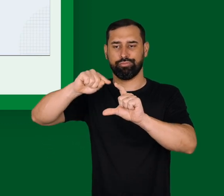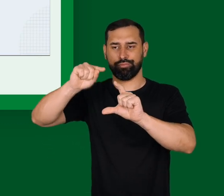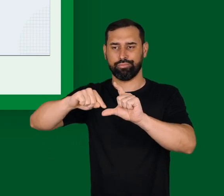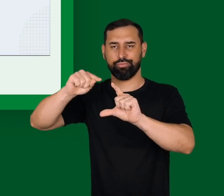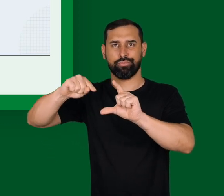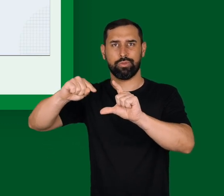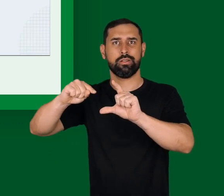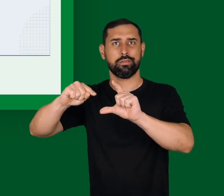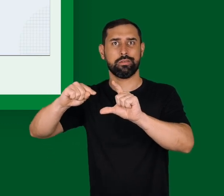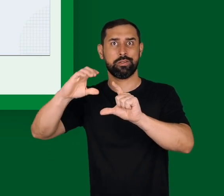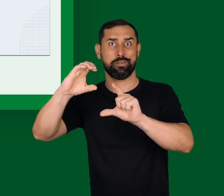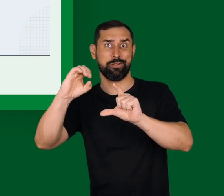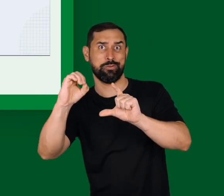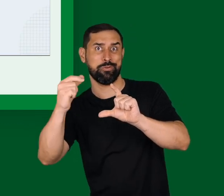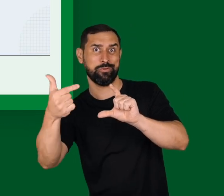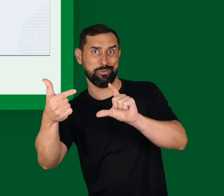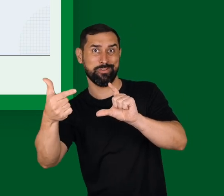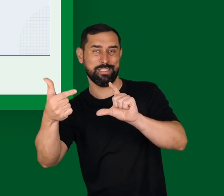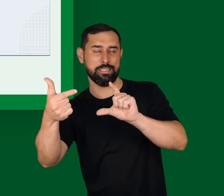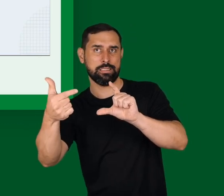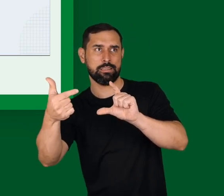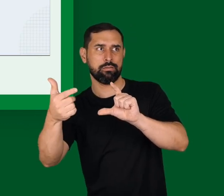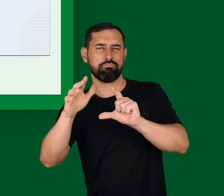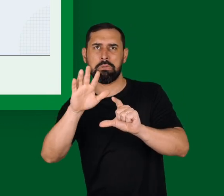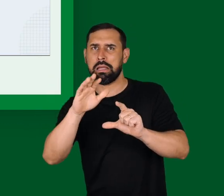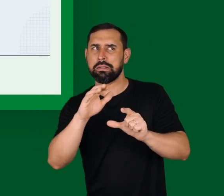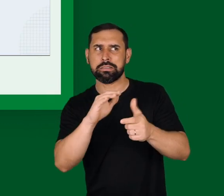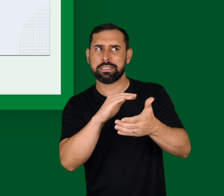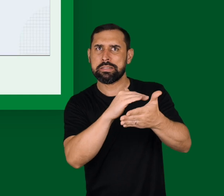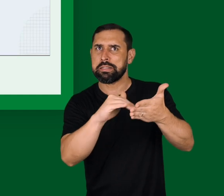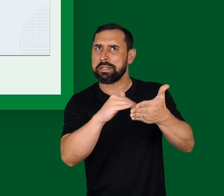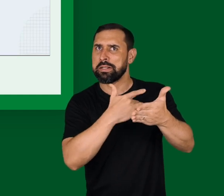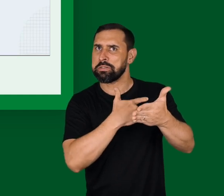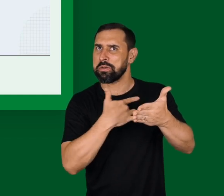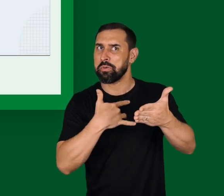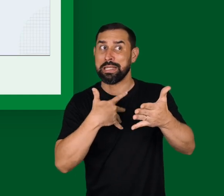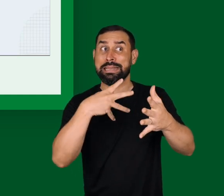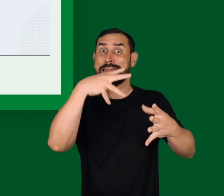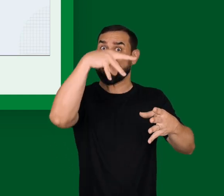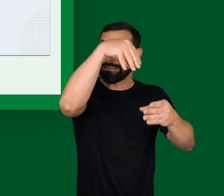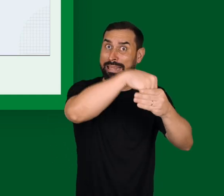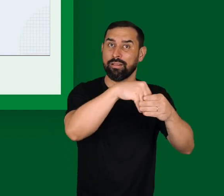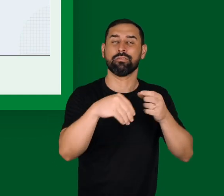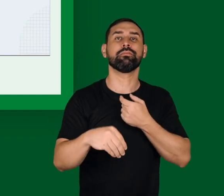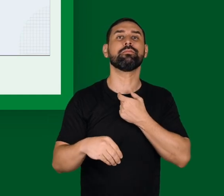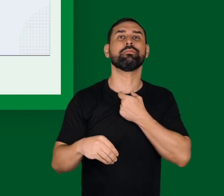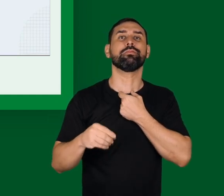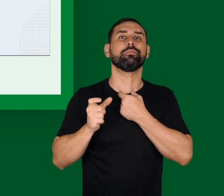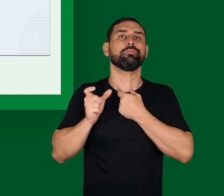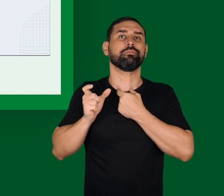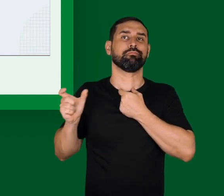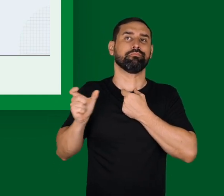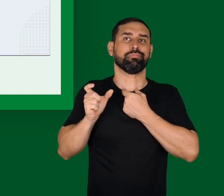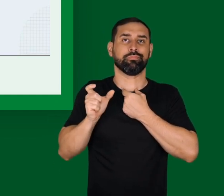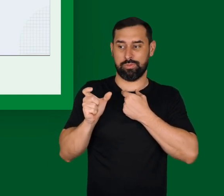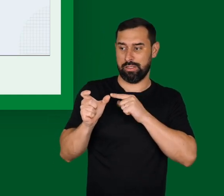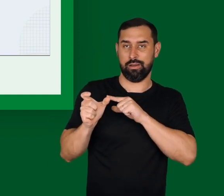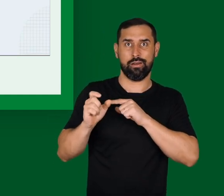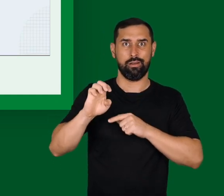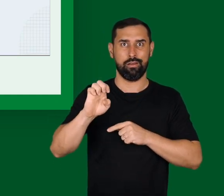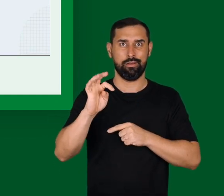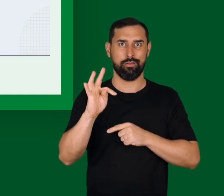são aqueles aparelhos que medem o ETCO2, nem sempre são disponíveis. Por exemplo, eu nunca vi um